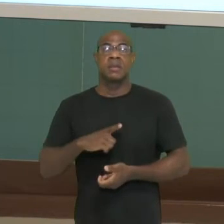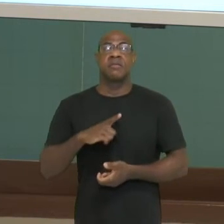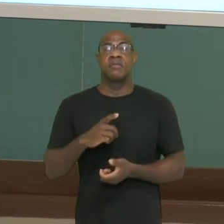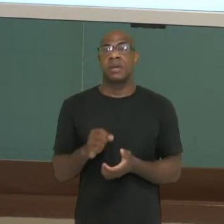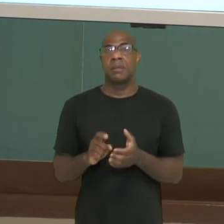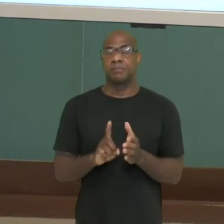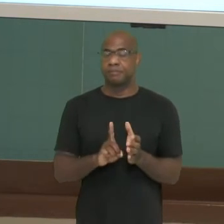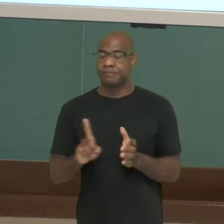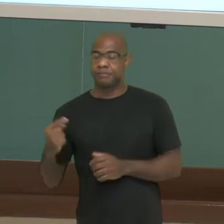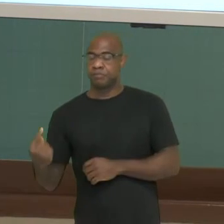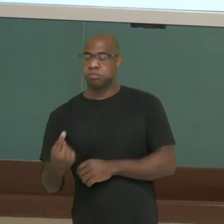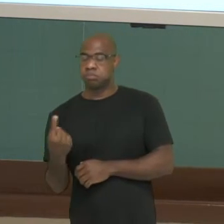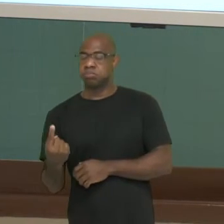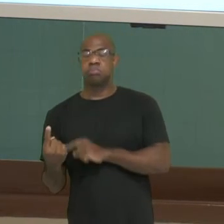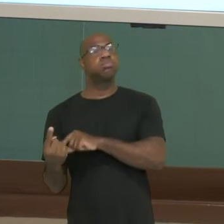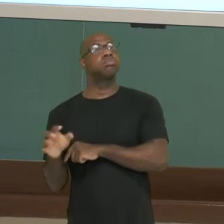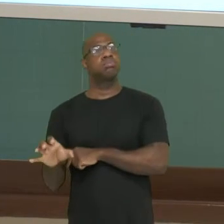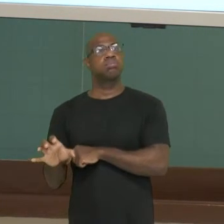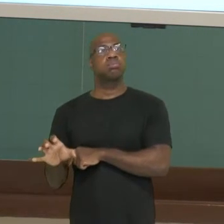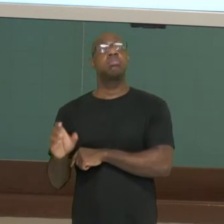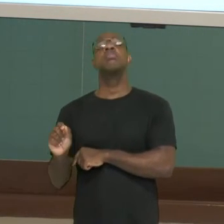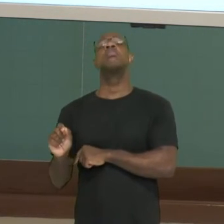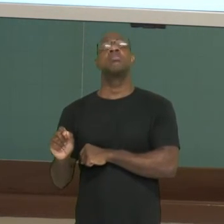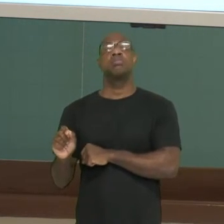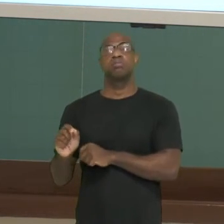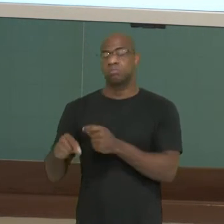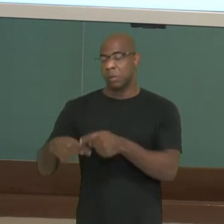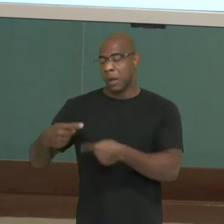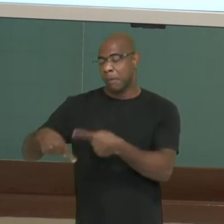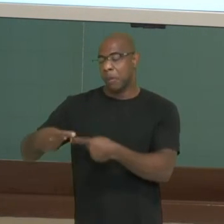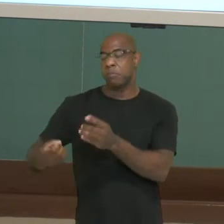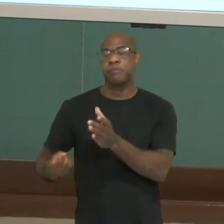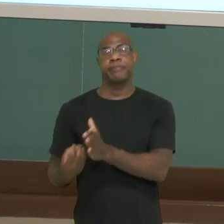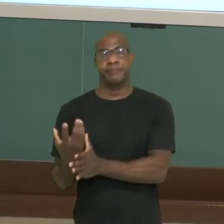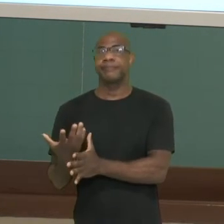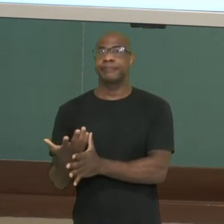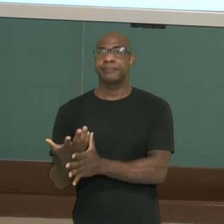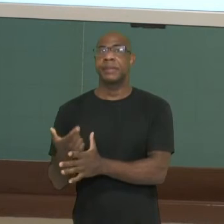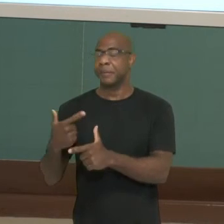isolamento e isso acaba afetando na reprodução.